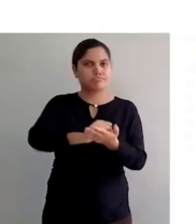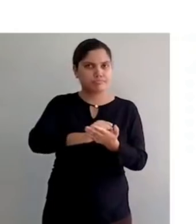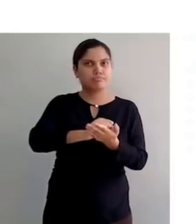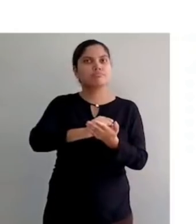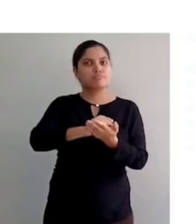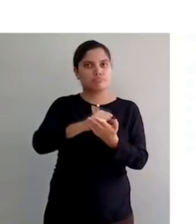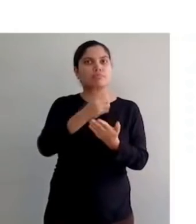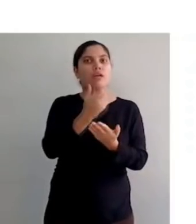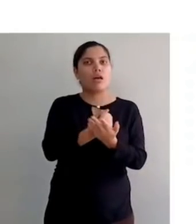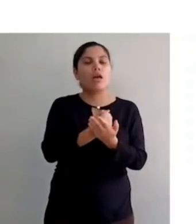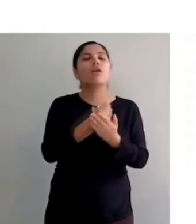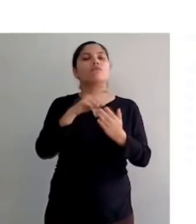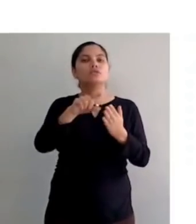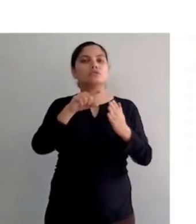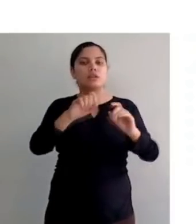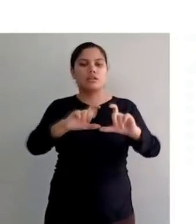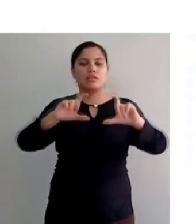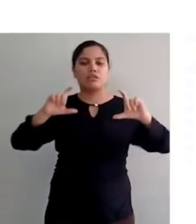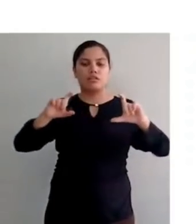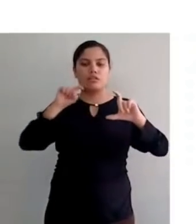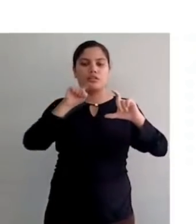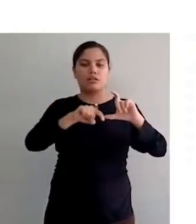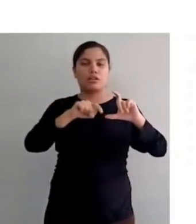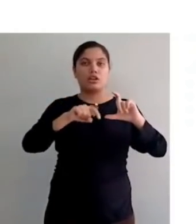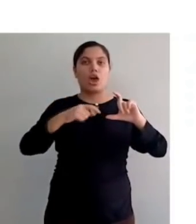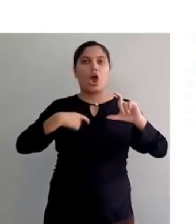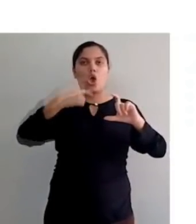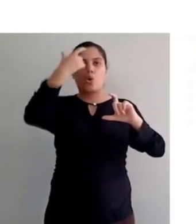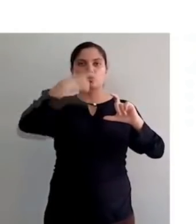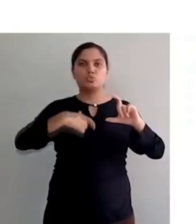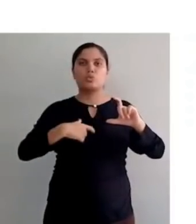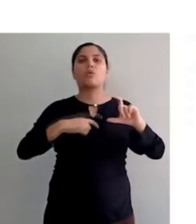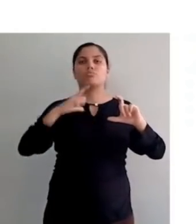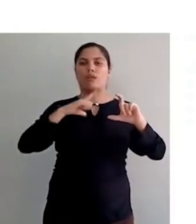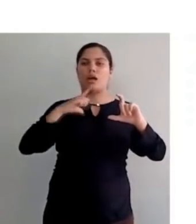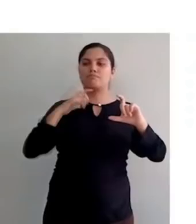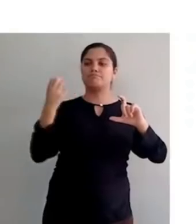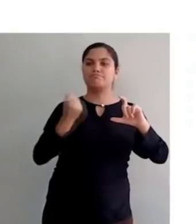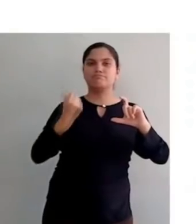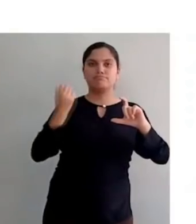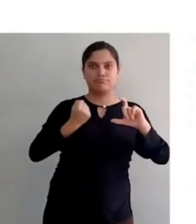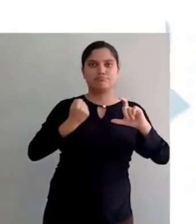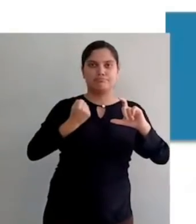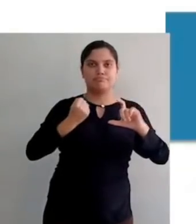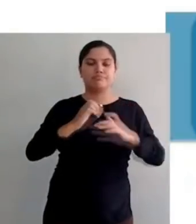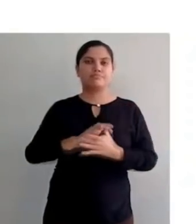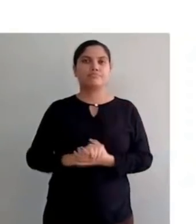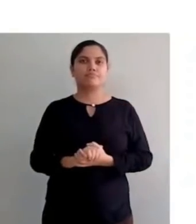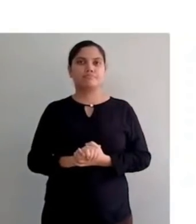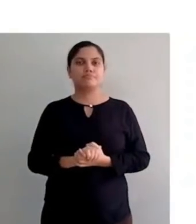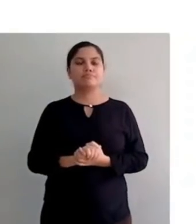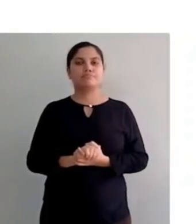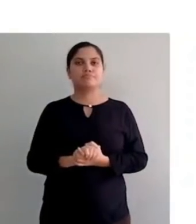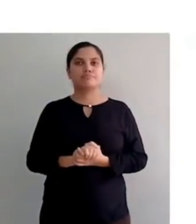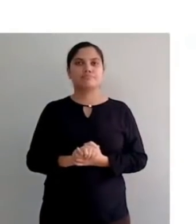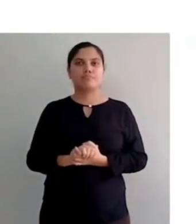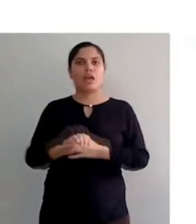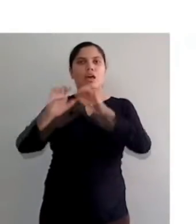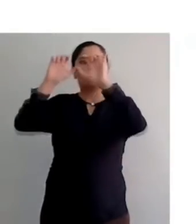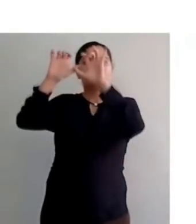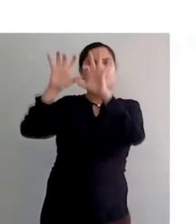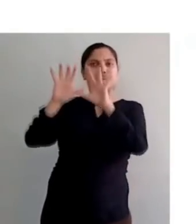eu ir no Caixa Tem? Muito simples, a Caixa teve milhões de problemas para efetuar a transferência do seu auxílio emergencial